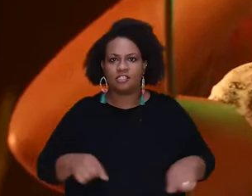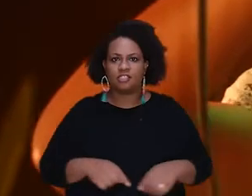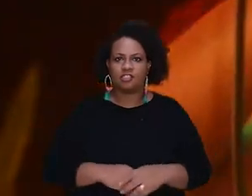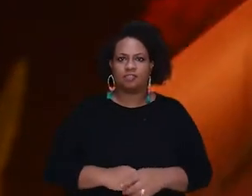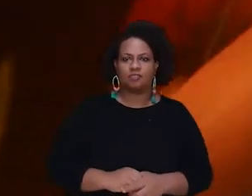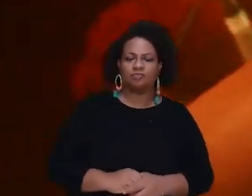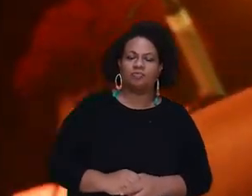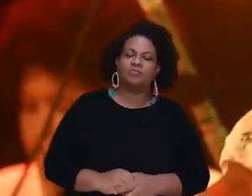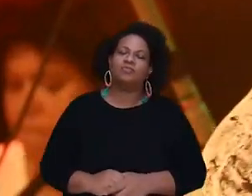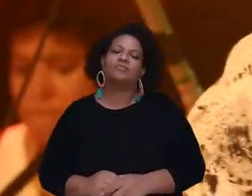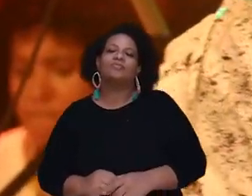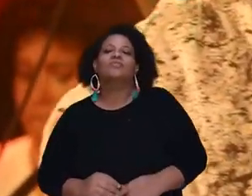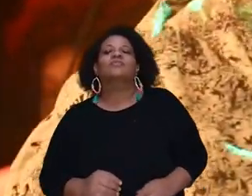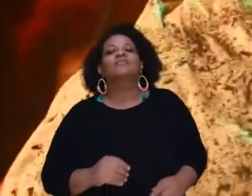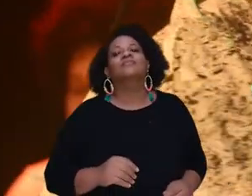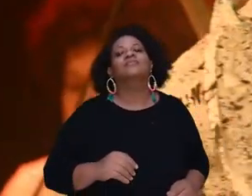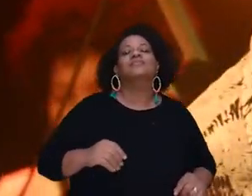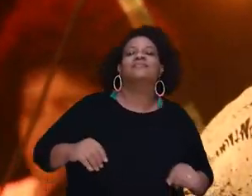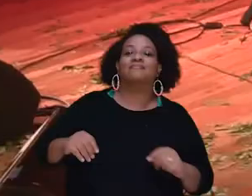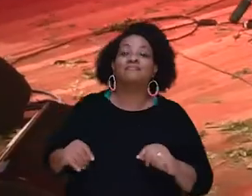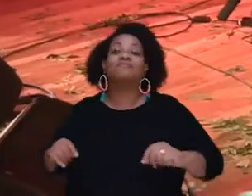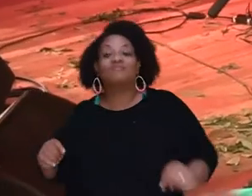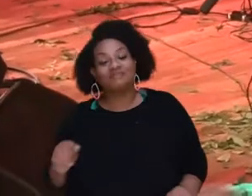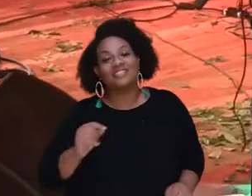quer nos ver caladas.